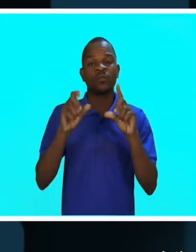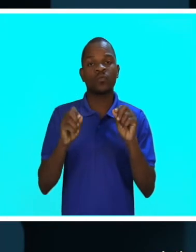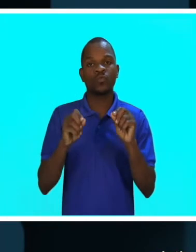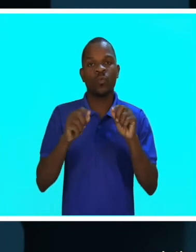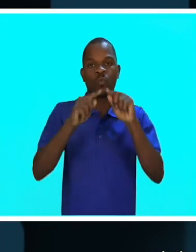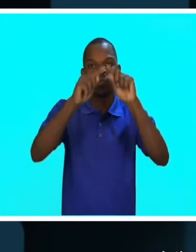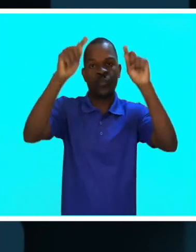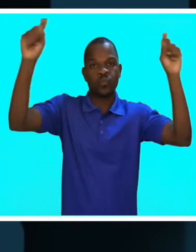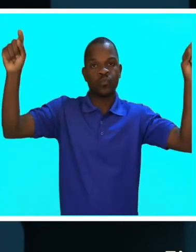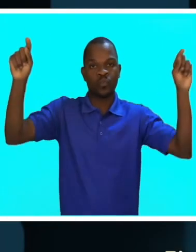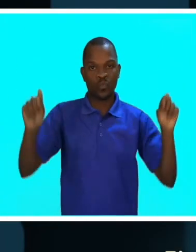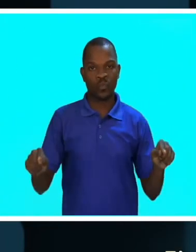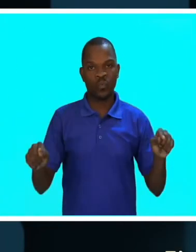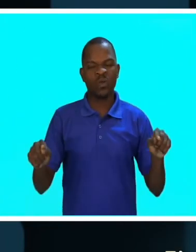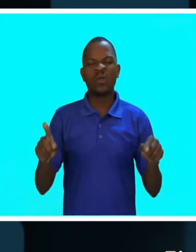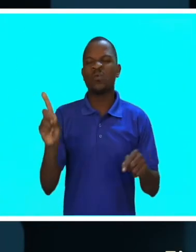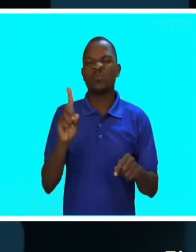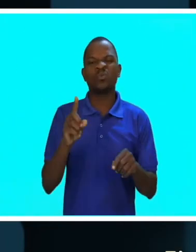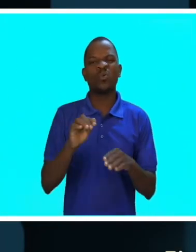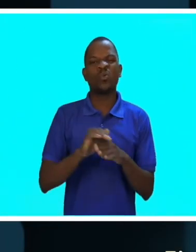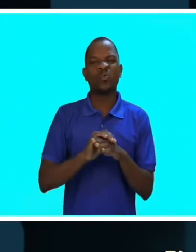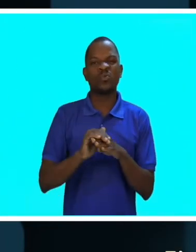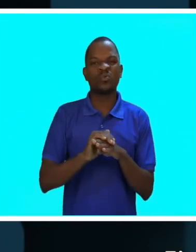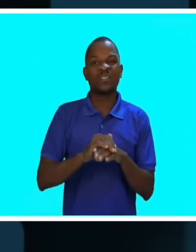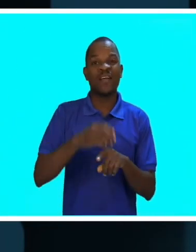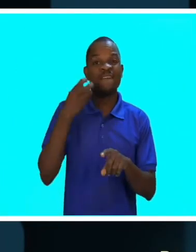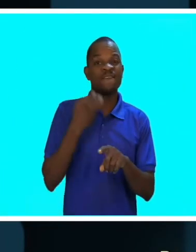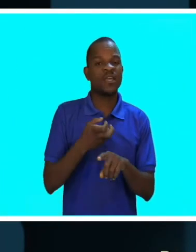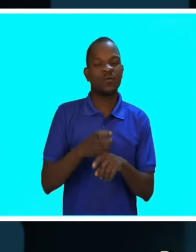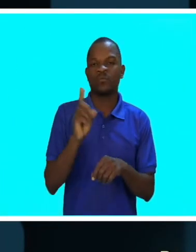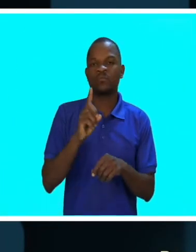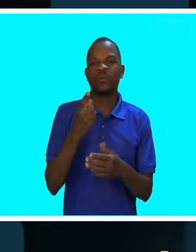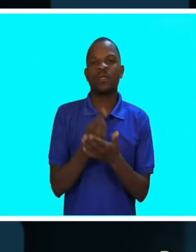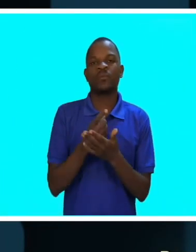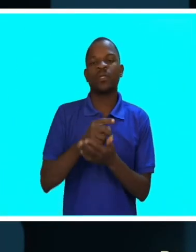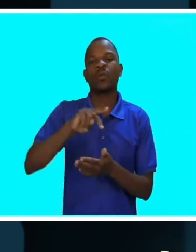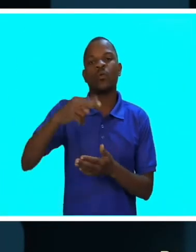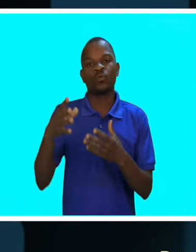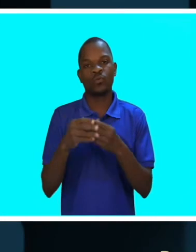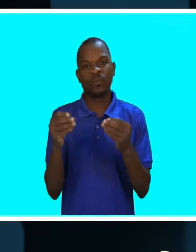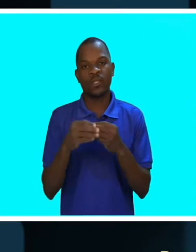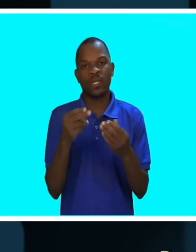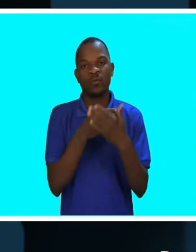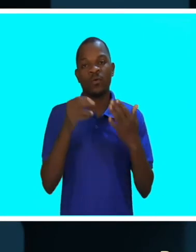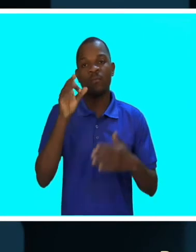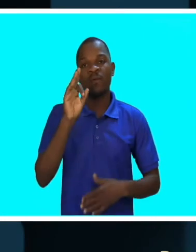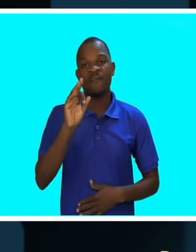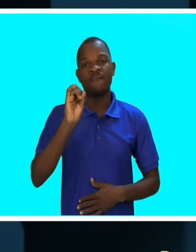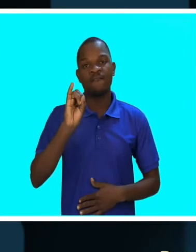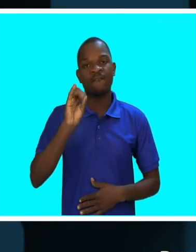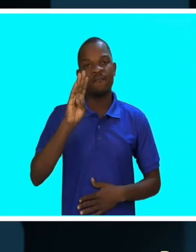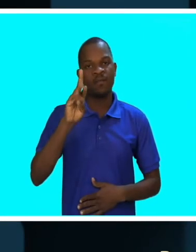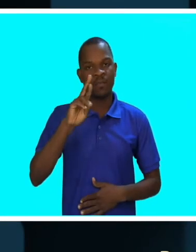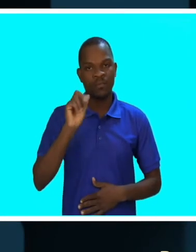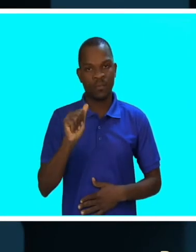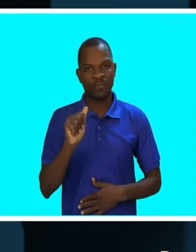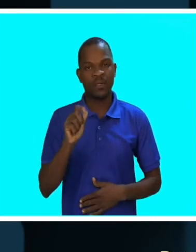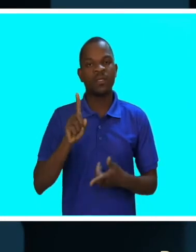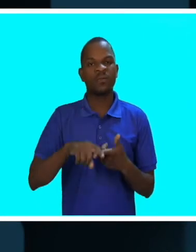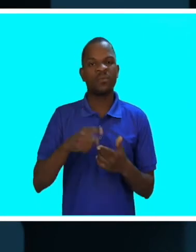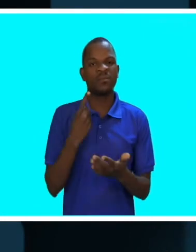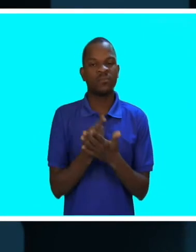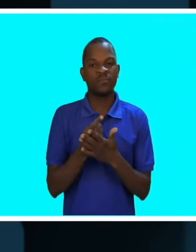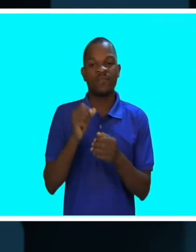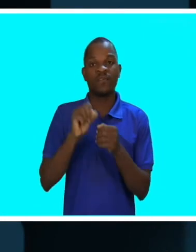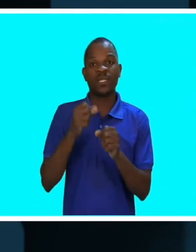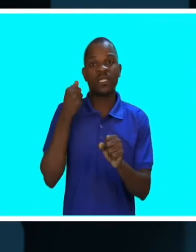não devem ser de ferro, tem que ser balizas de fibras. Eu penso que um trabalho que vai ser feito muito rapidamente